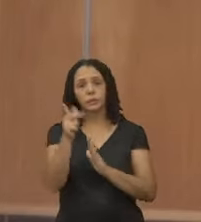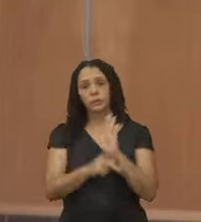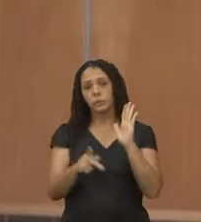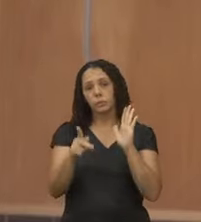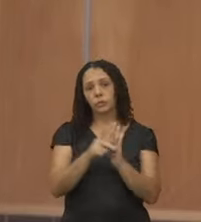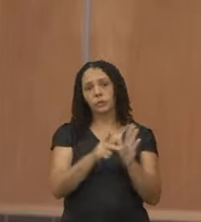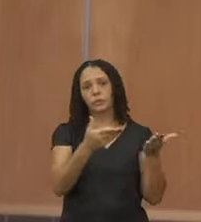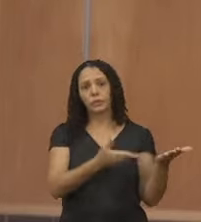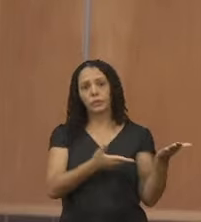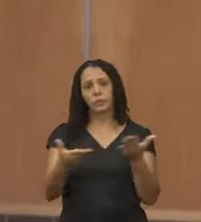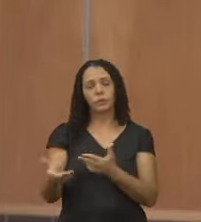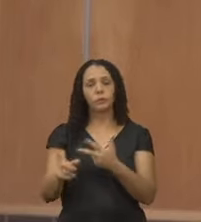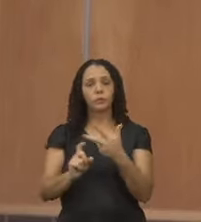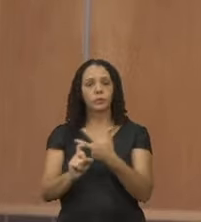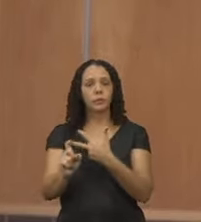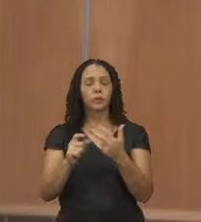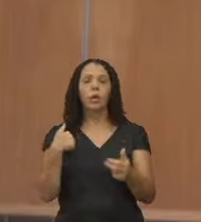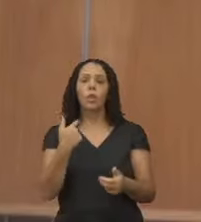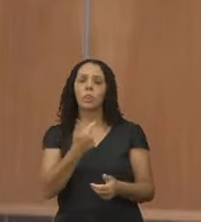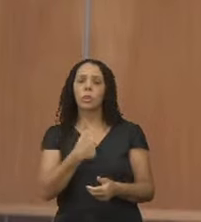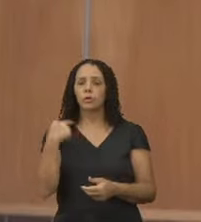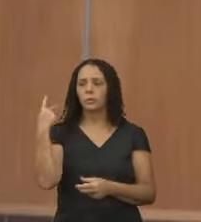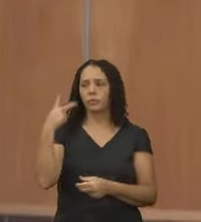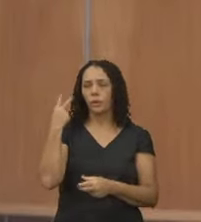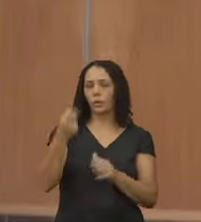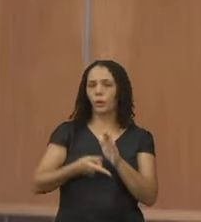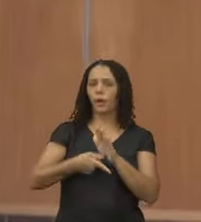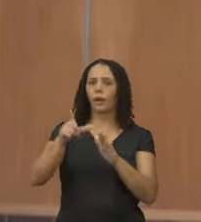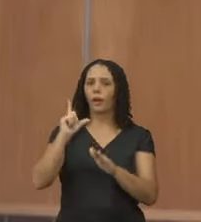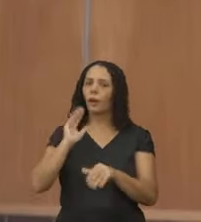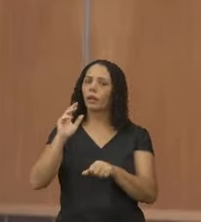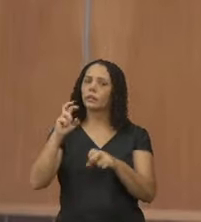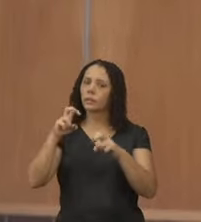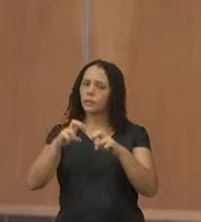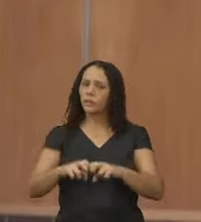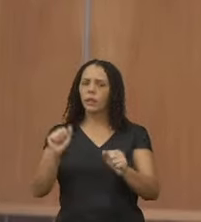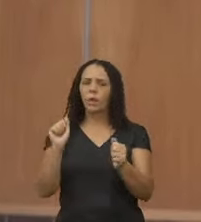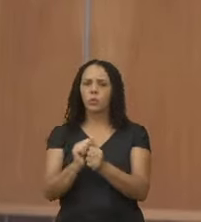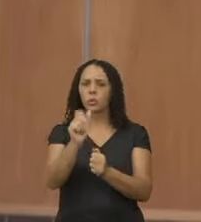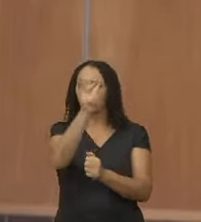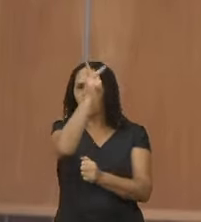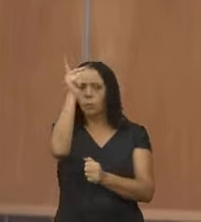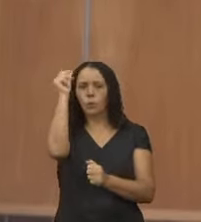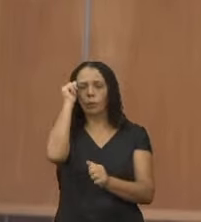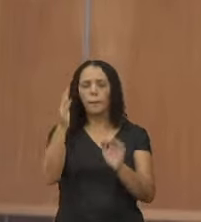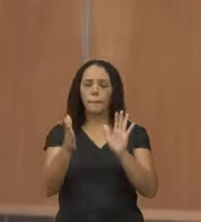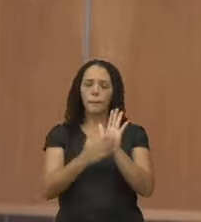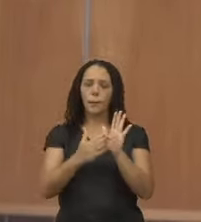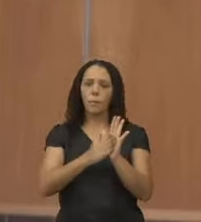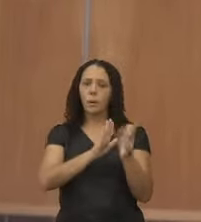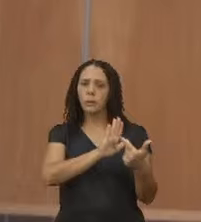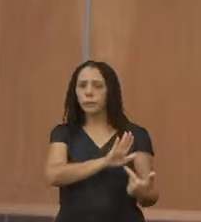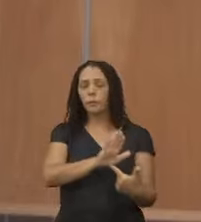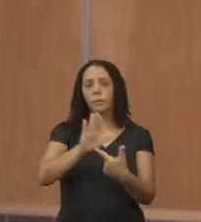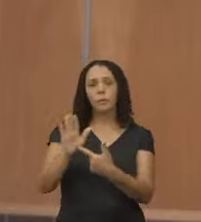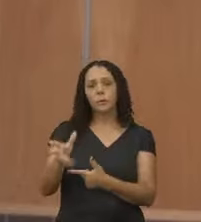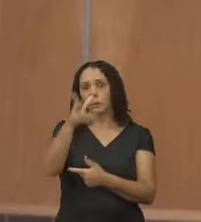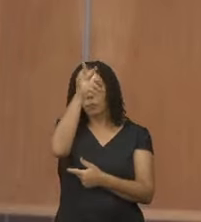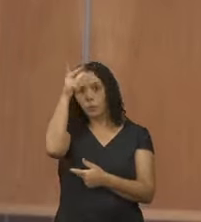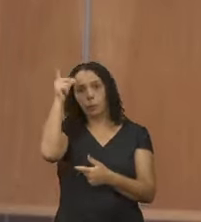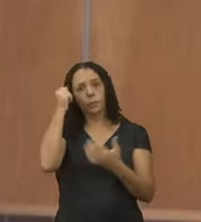o Executivo, nós, enquanto vereadores, sentamos com o prefeito, fizemos algumas sugestões de proposta, de emendas, a qual o prefeito